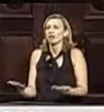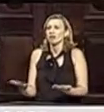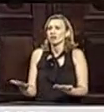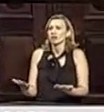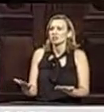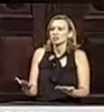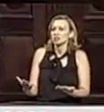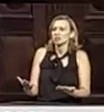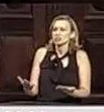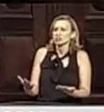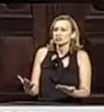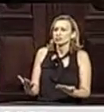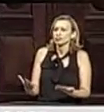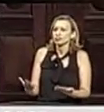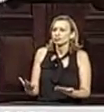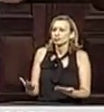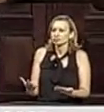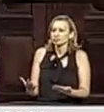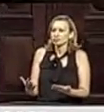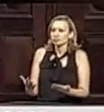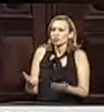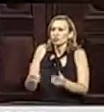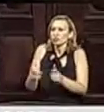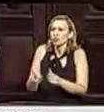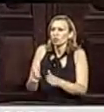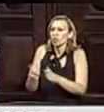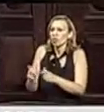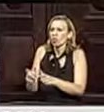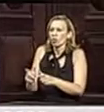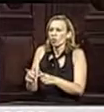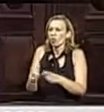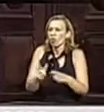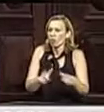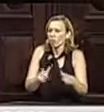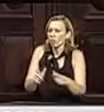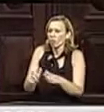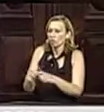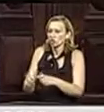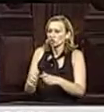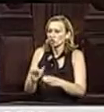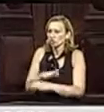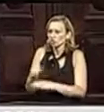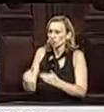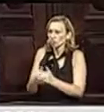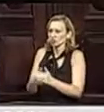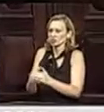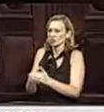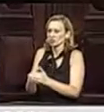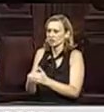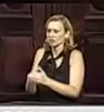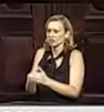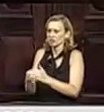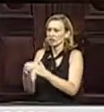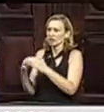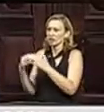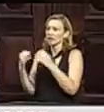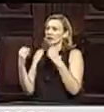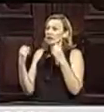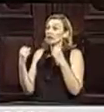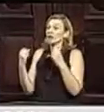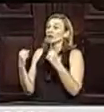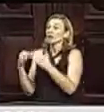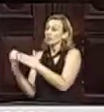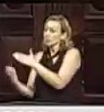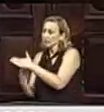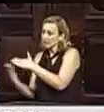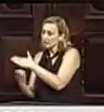na subsidiária, né, Luiz? Onde todas as empresas produtoras de petróleo, todas,